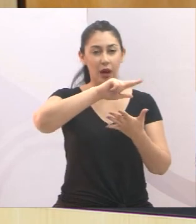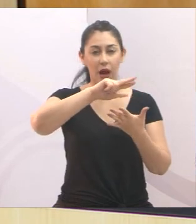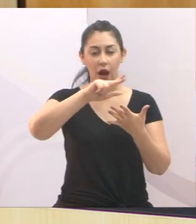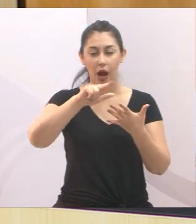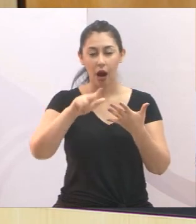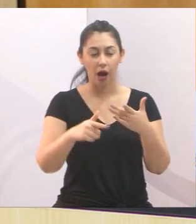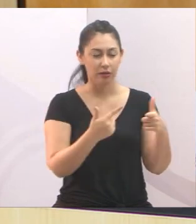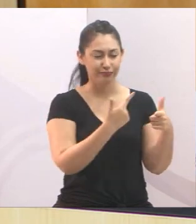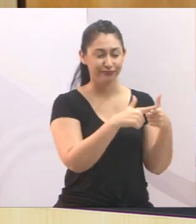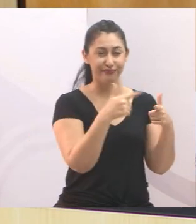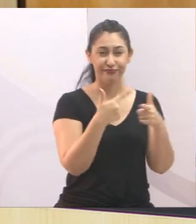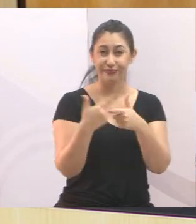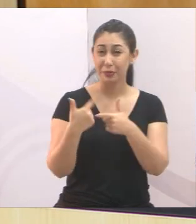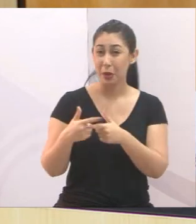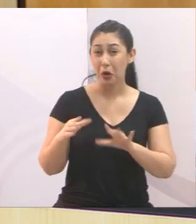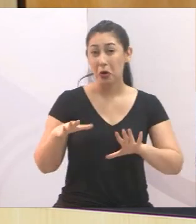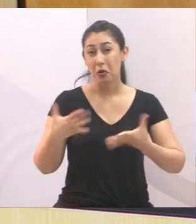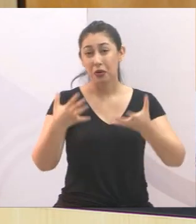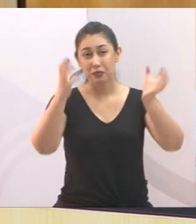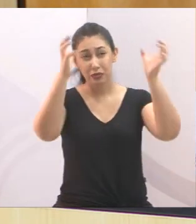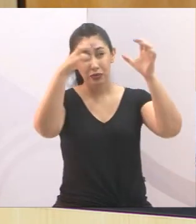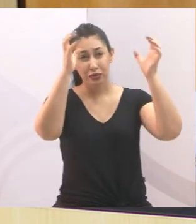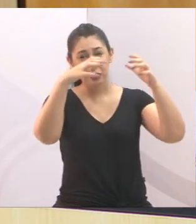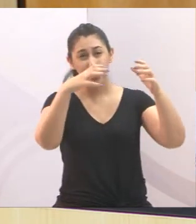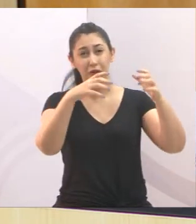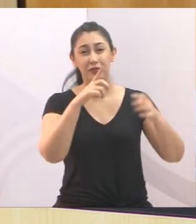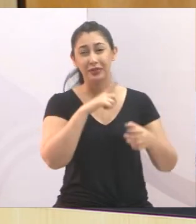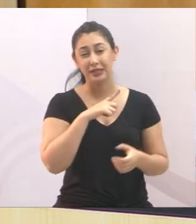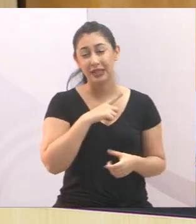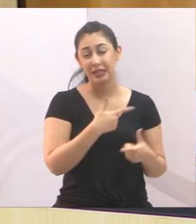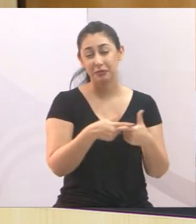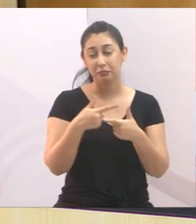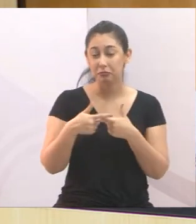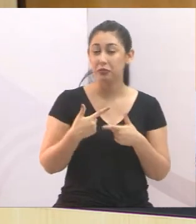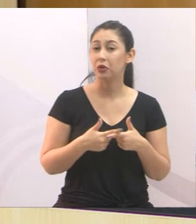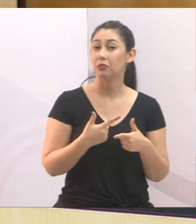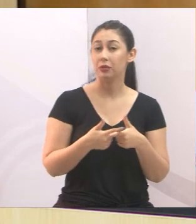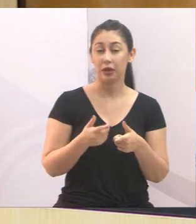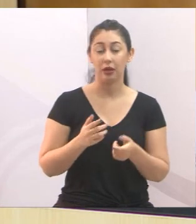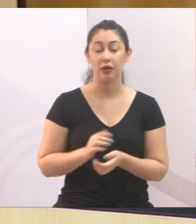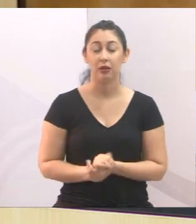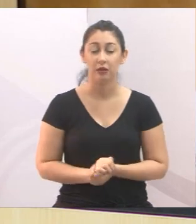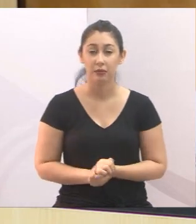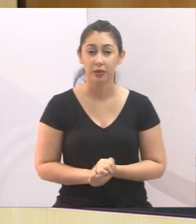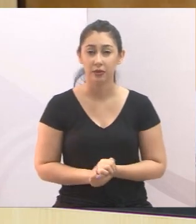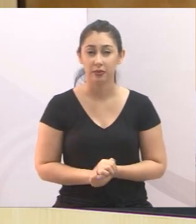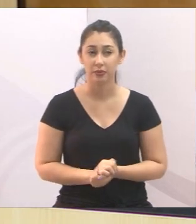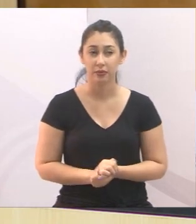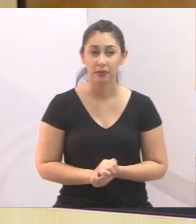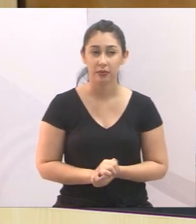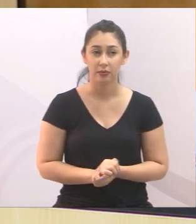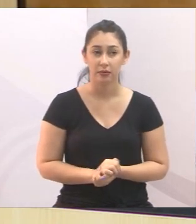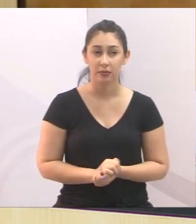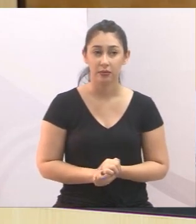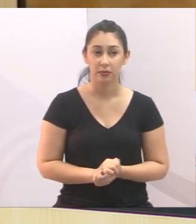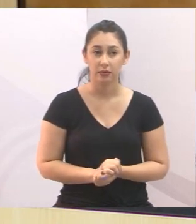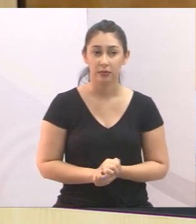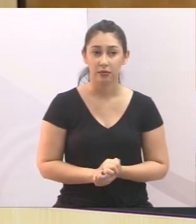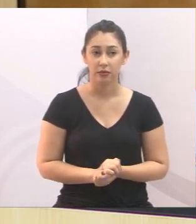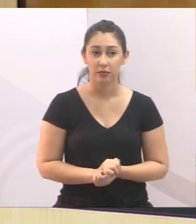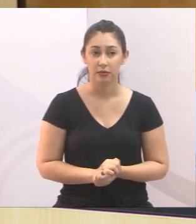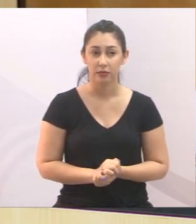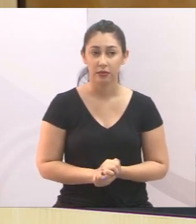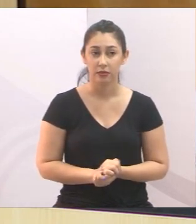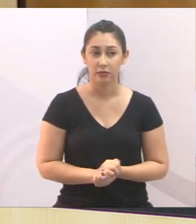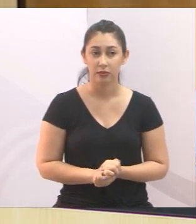água nos blocos, desde a primeira chuva, cobrança de construção de um alçapão ou outro, que dever ter o